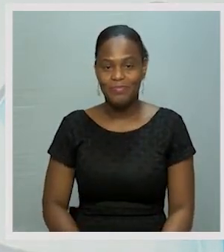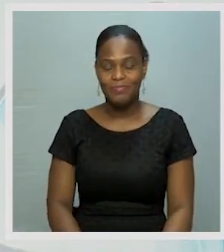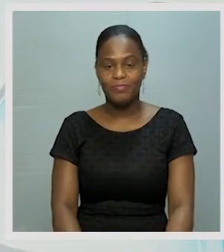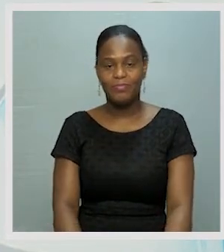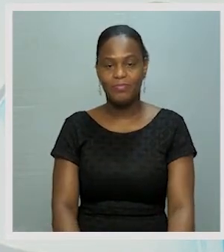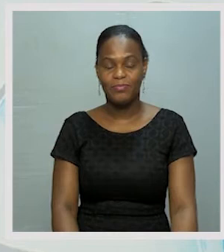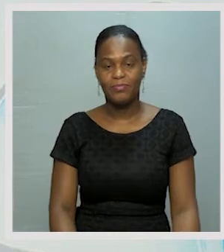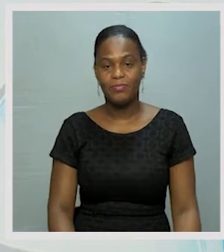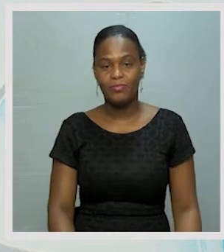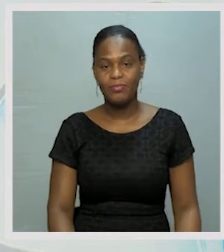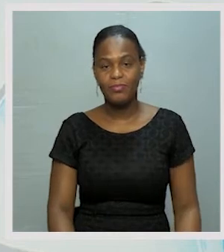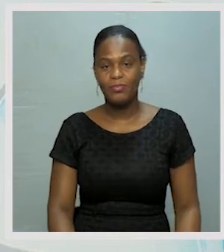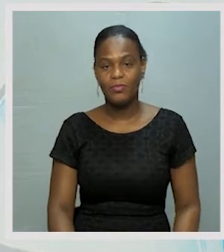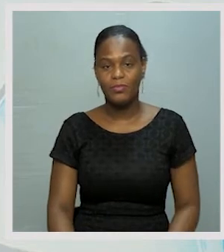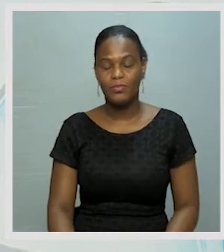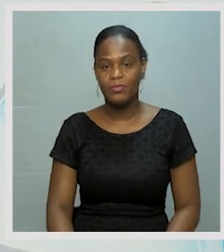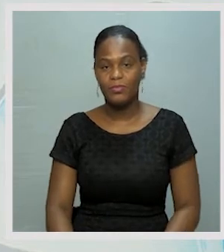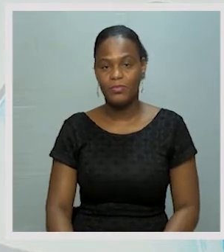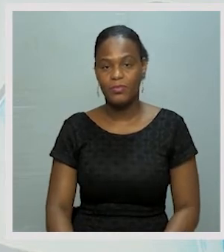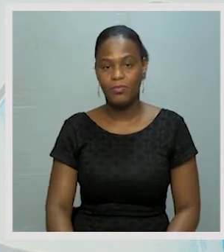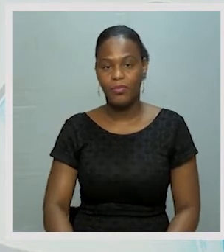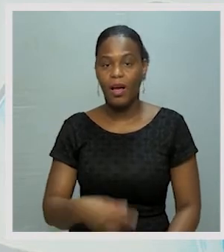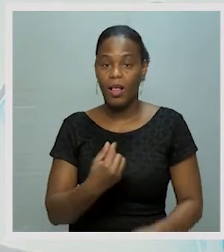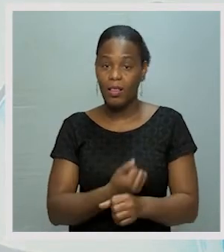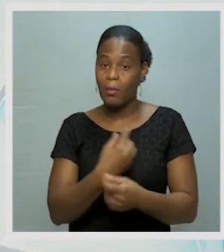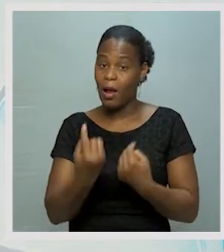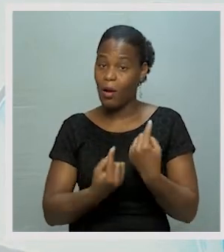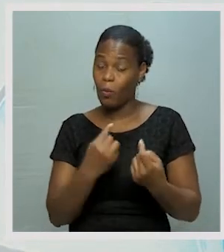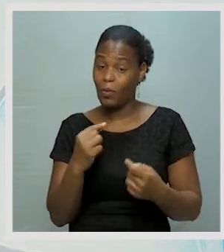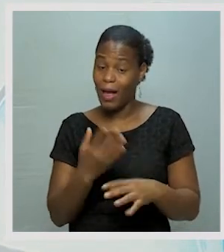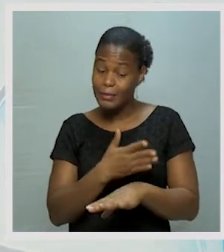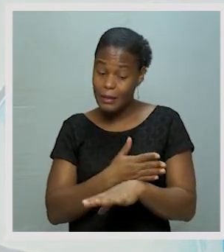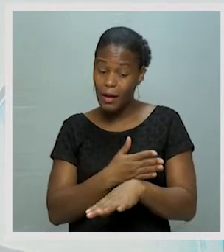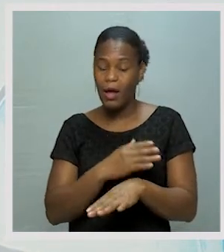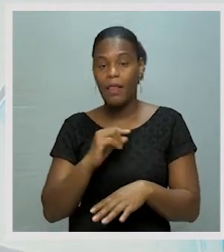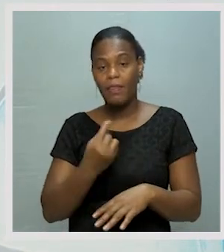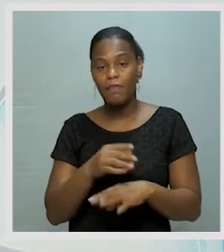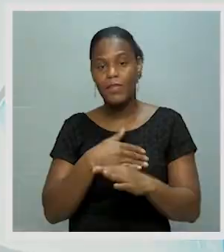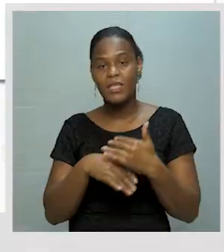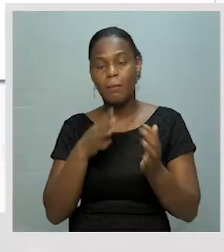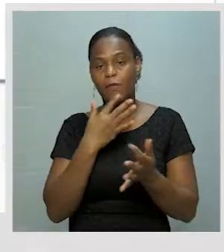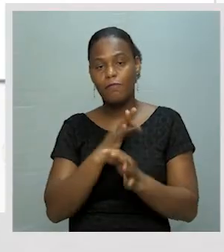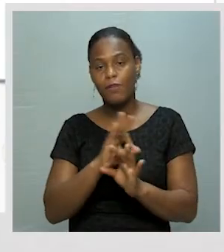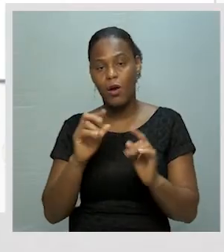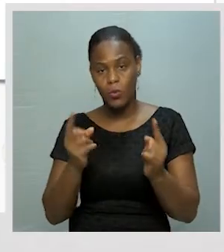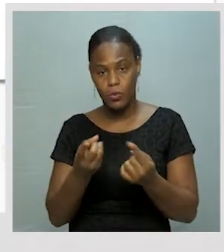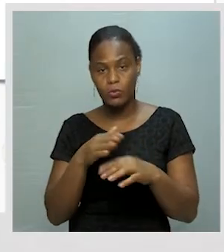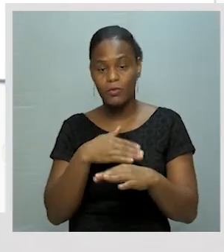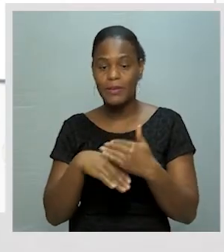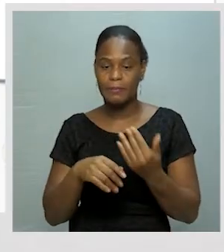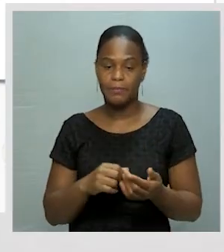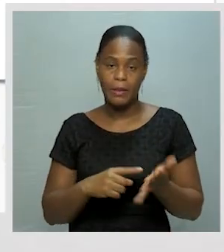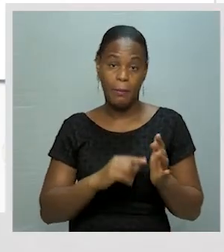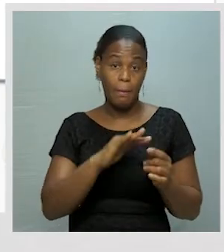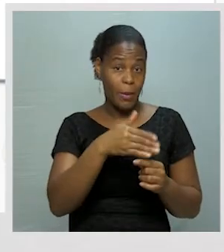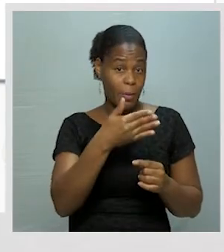Aqui estão alguns trabalhos prévios que nós devemos fazer para fazer um excelente resumo. Primeiro, dividir texto em